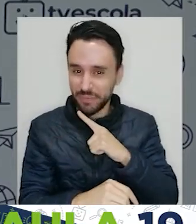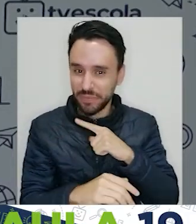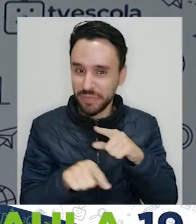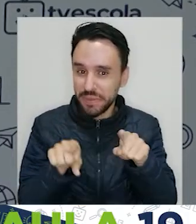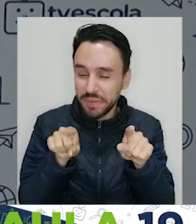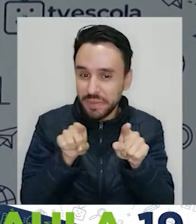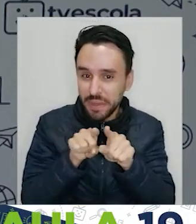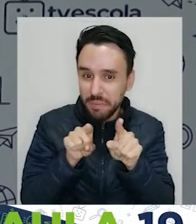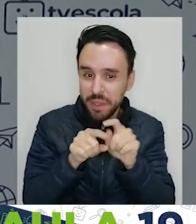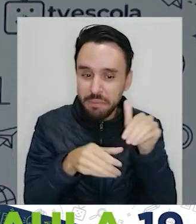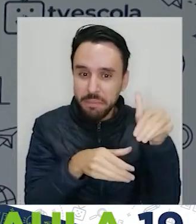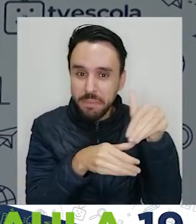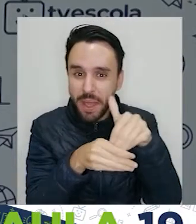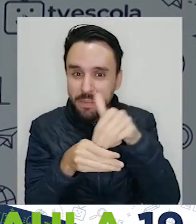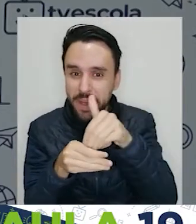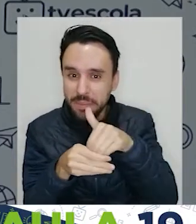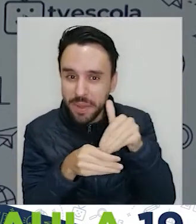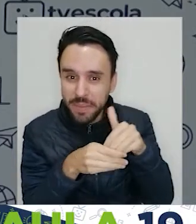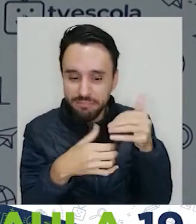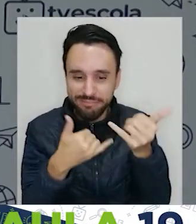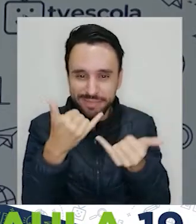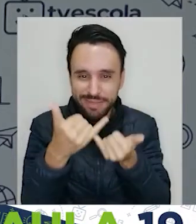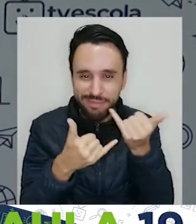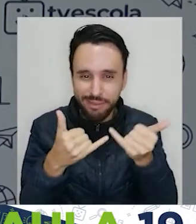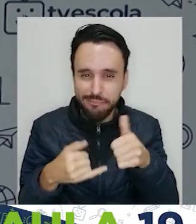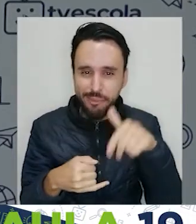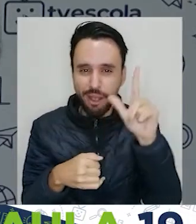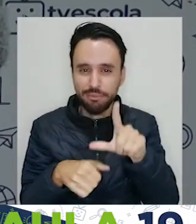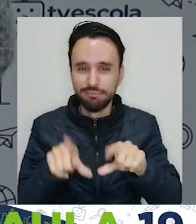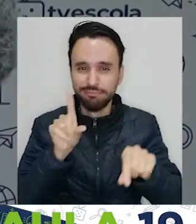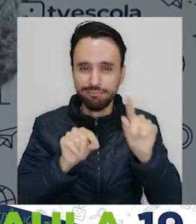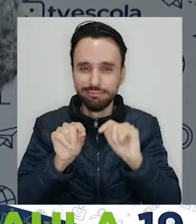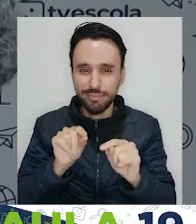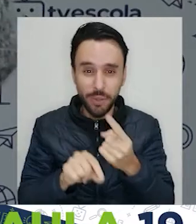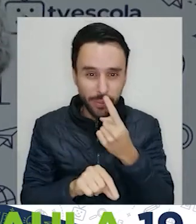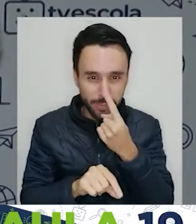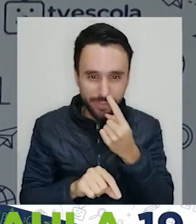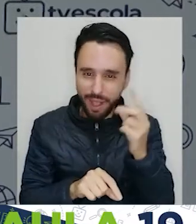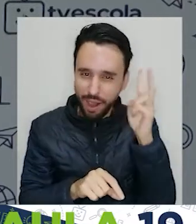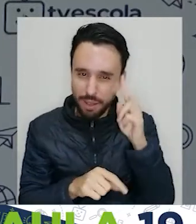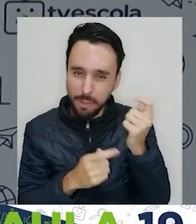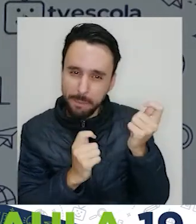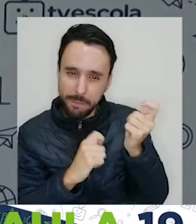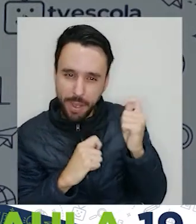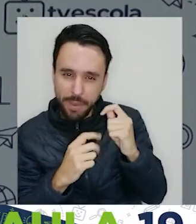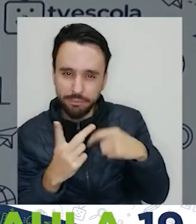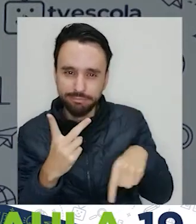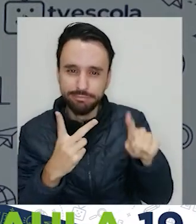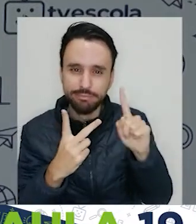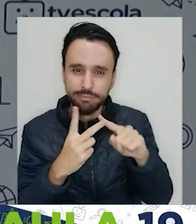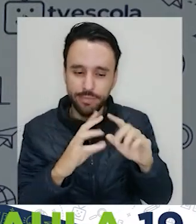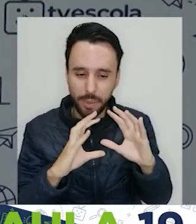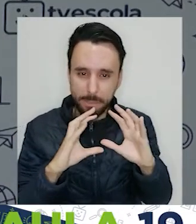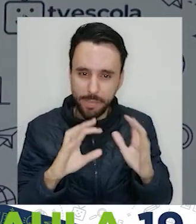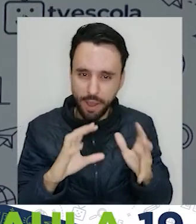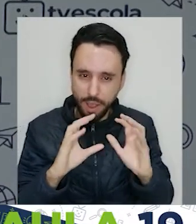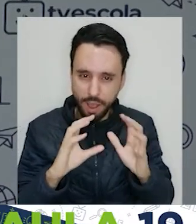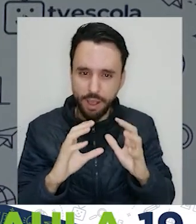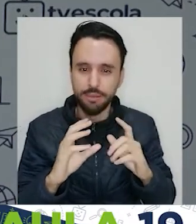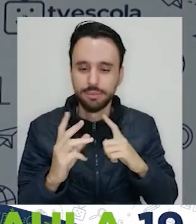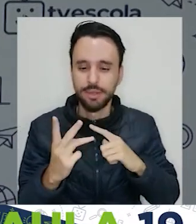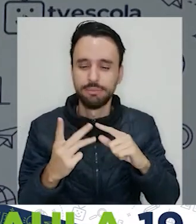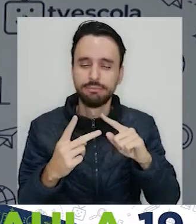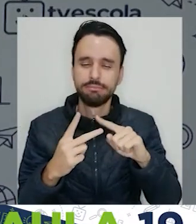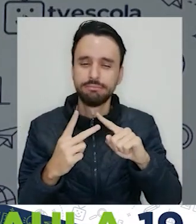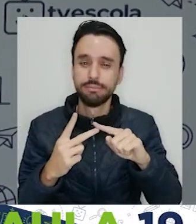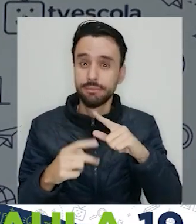aquela votação dos brinquedos preferidos, que tinha a pipa e a bola. Fizemos uma tabela, um